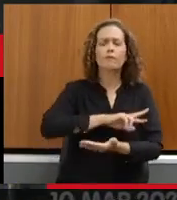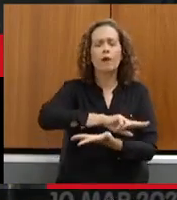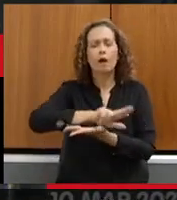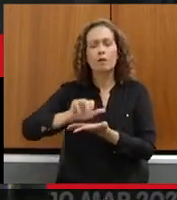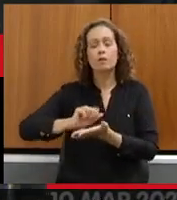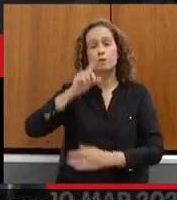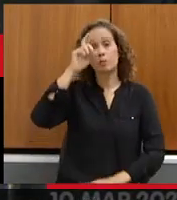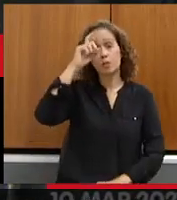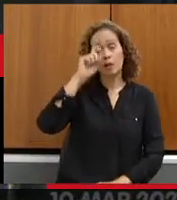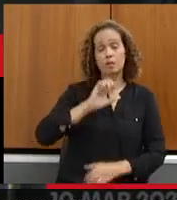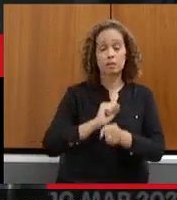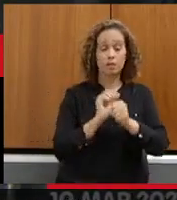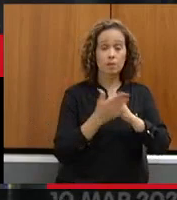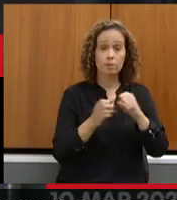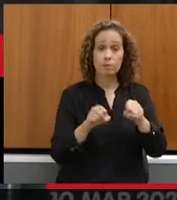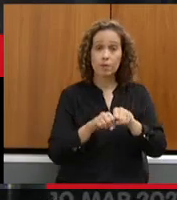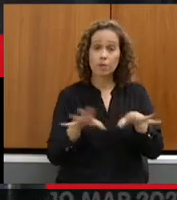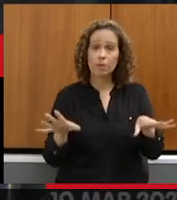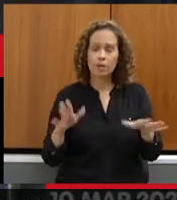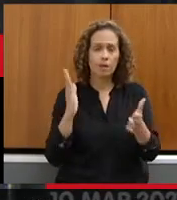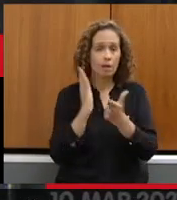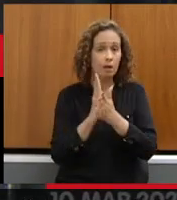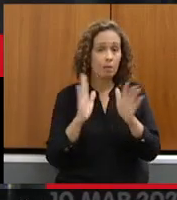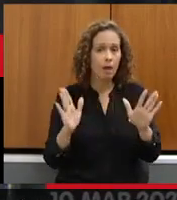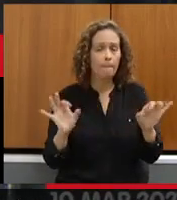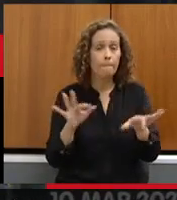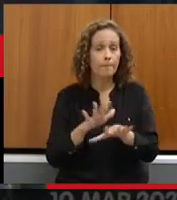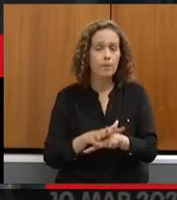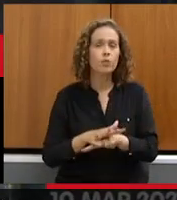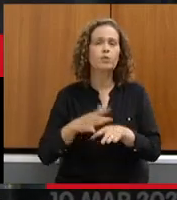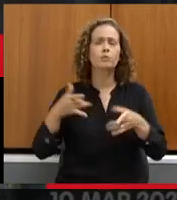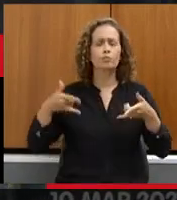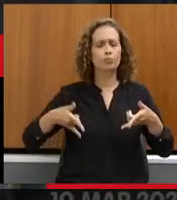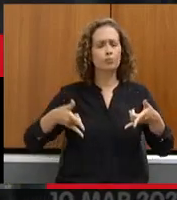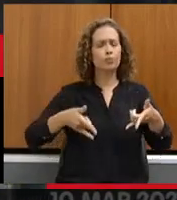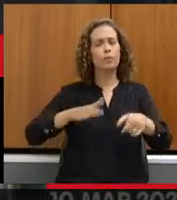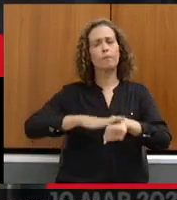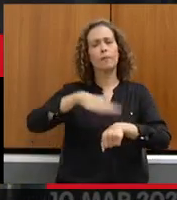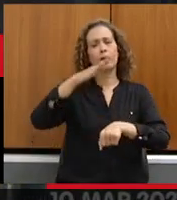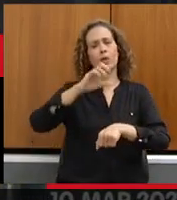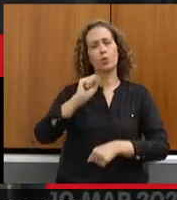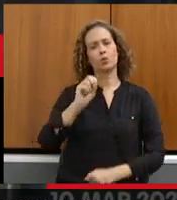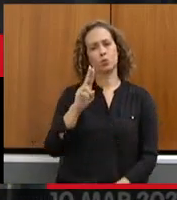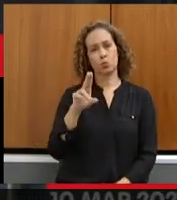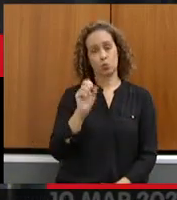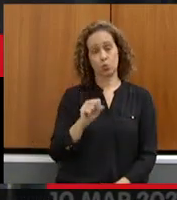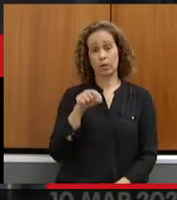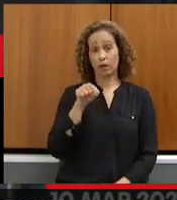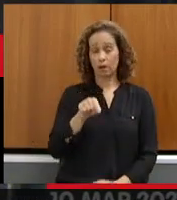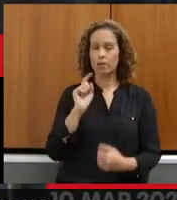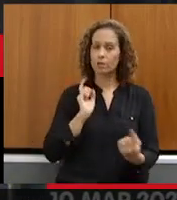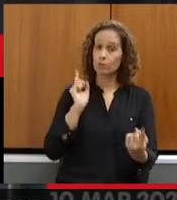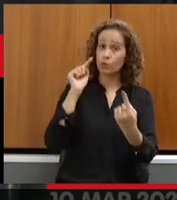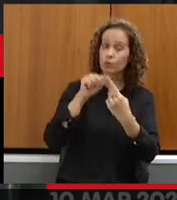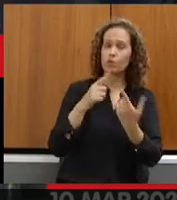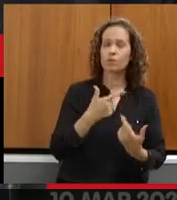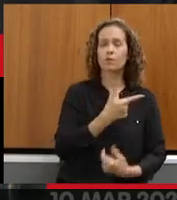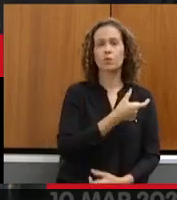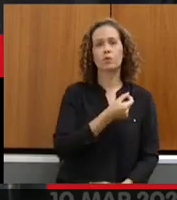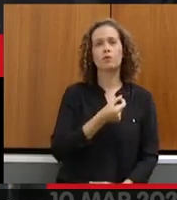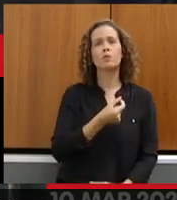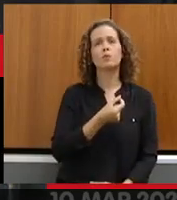epidemia passar nós podemos ter um número maior de leite o SUS é esse o nosso objetivo vocês nós queremos sair de